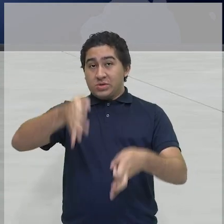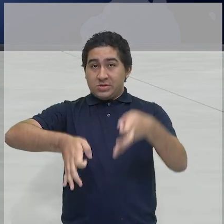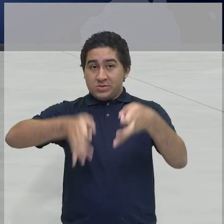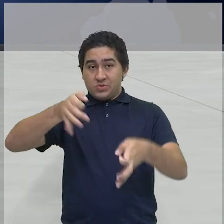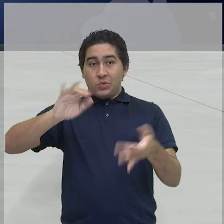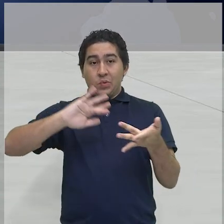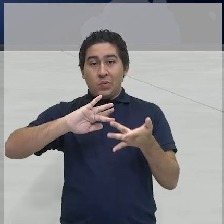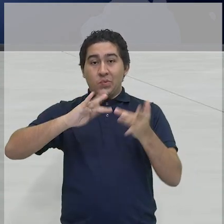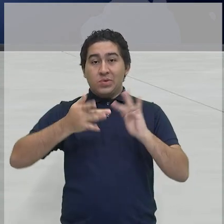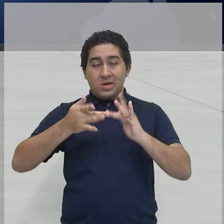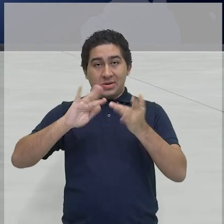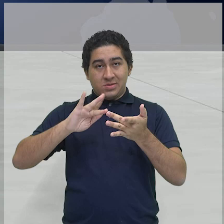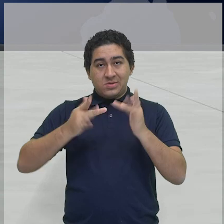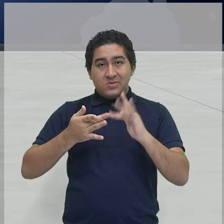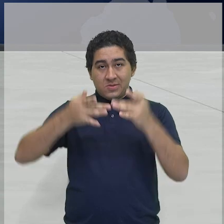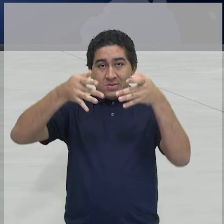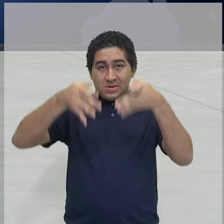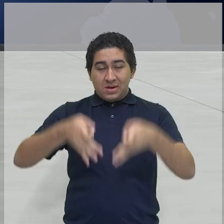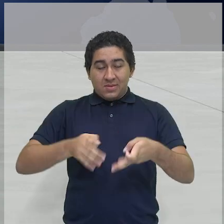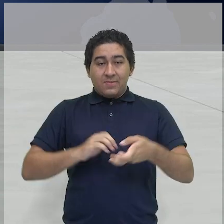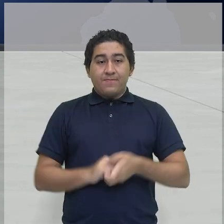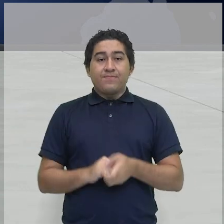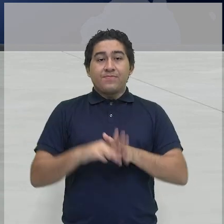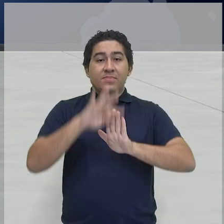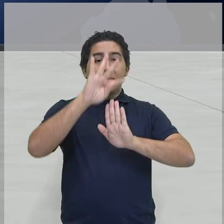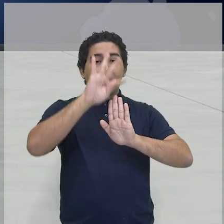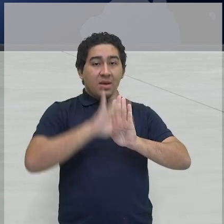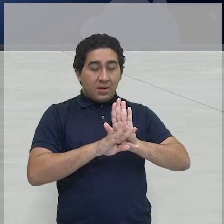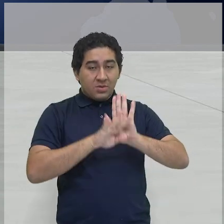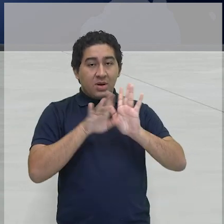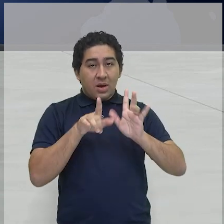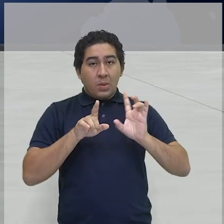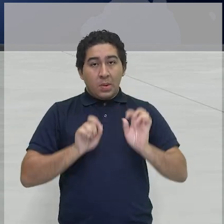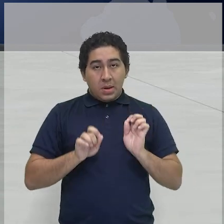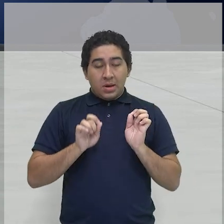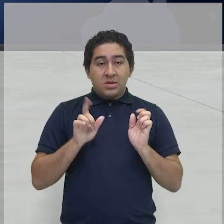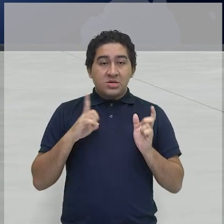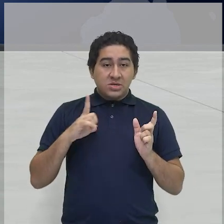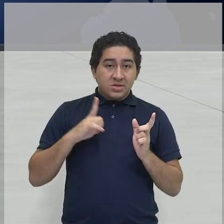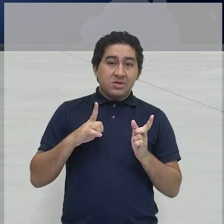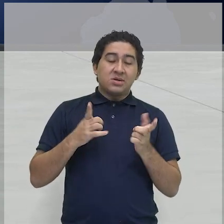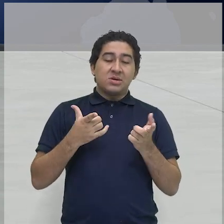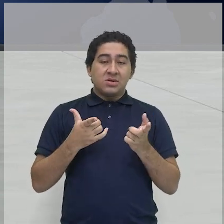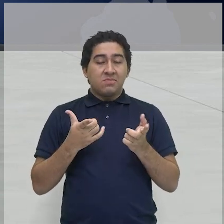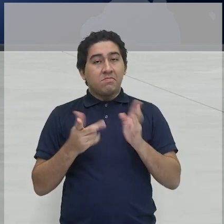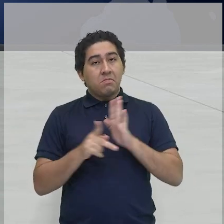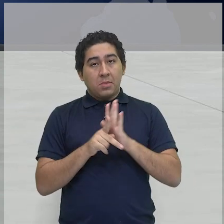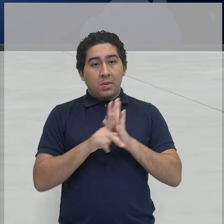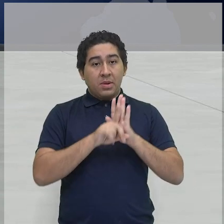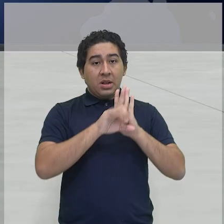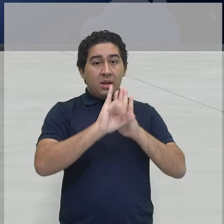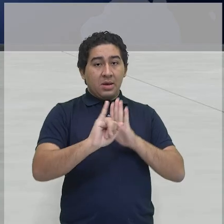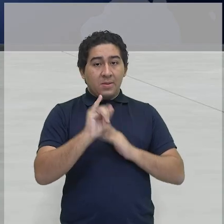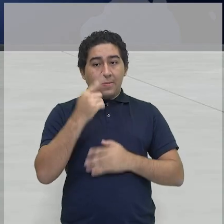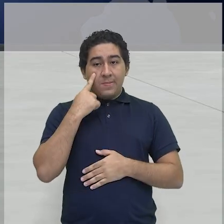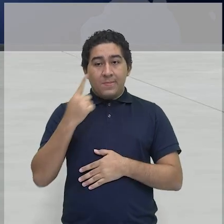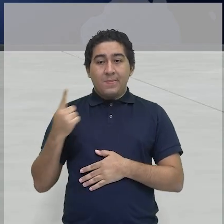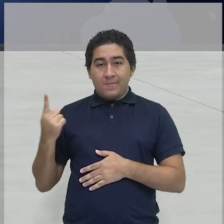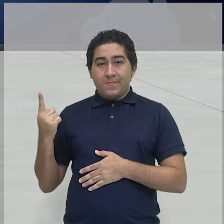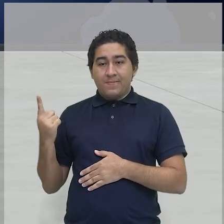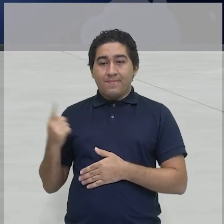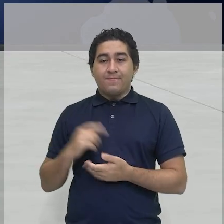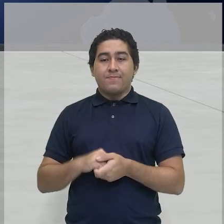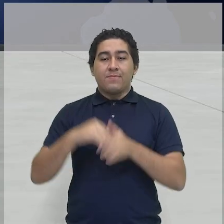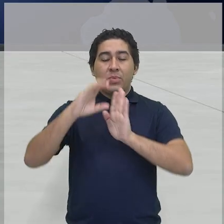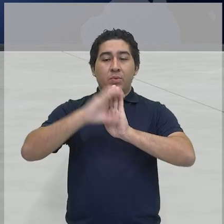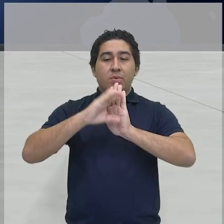textos que falam sobre negócios, ok? Olha só, o que são esses textos legais? Eu mostro aqui para vocês que